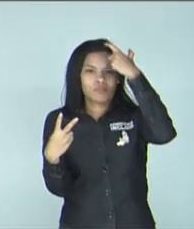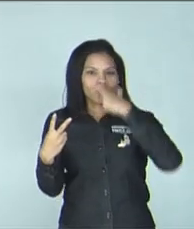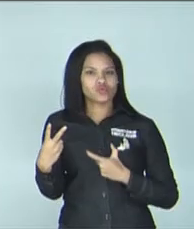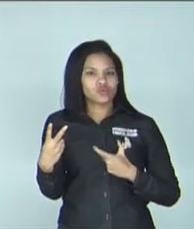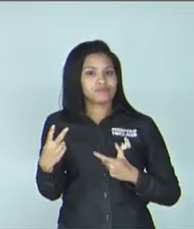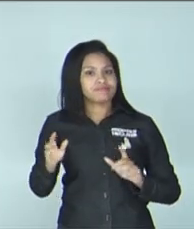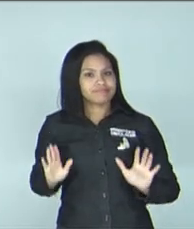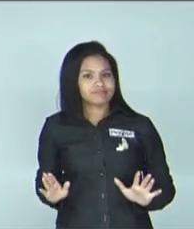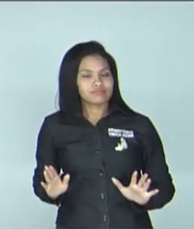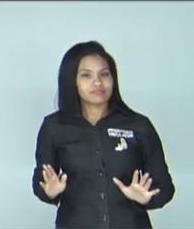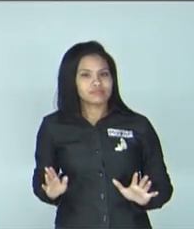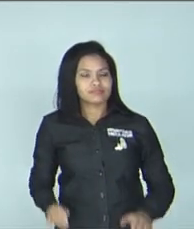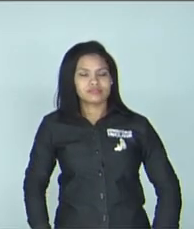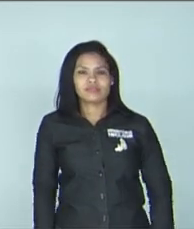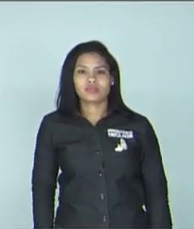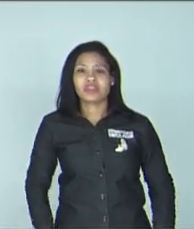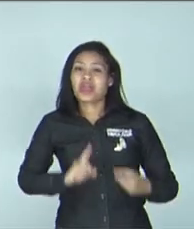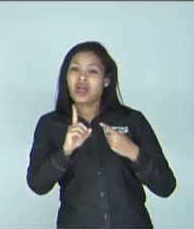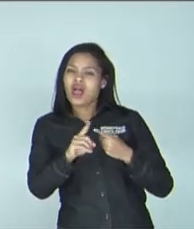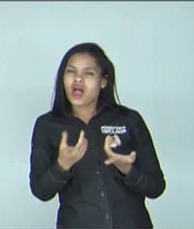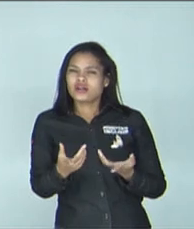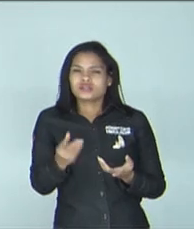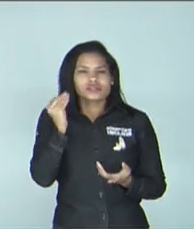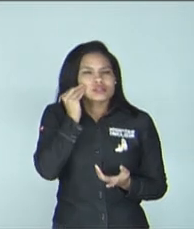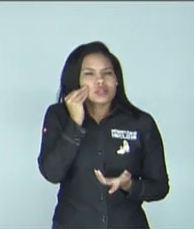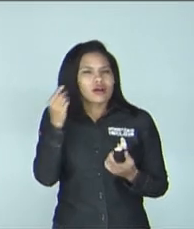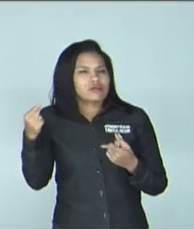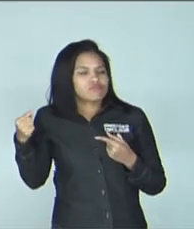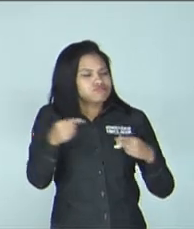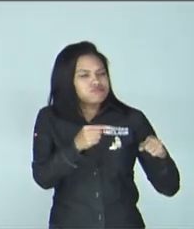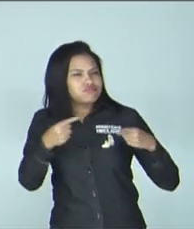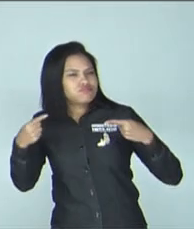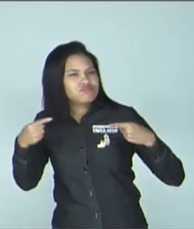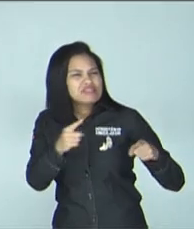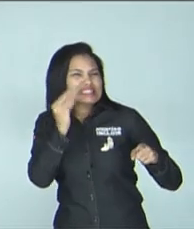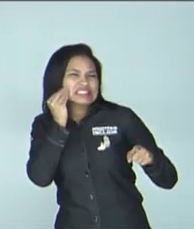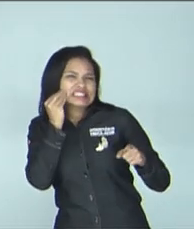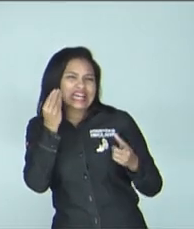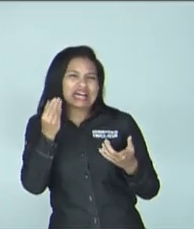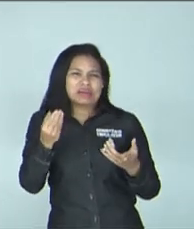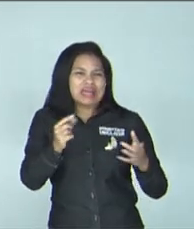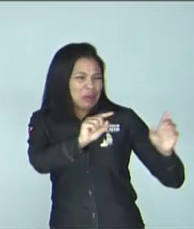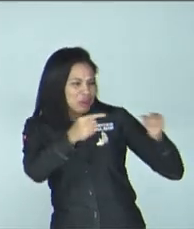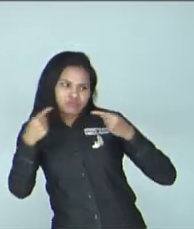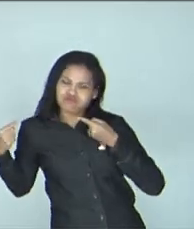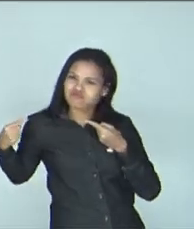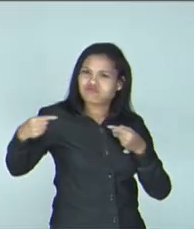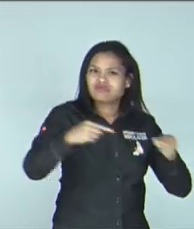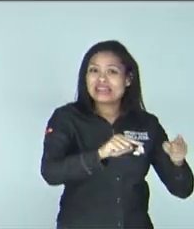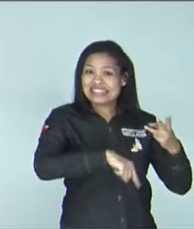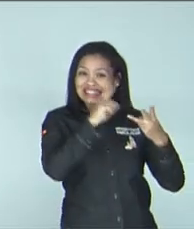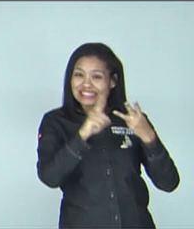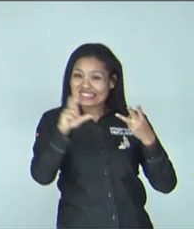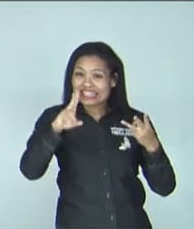tentaram enfrentar a praga de uma maneira tentaram de novo de outra maneira segunda